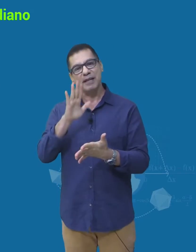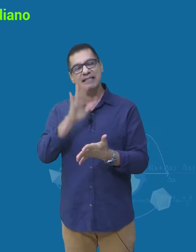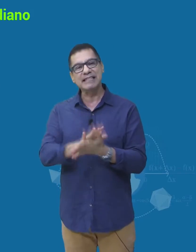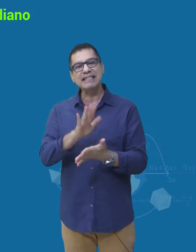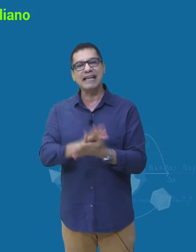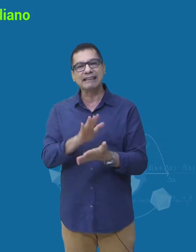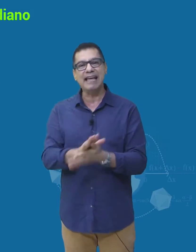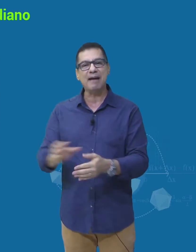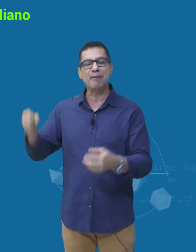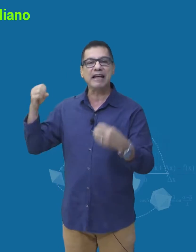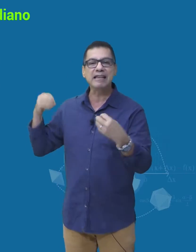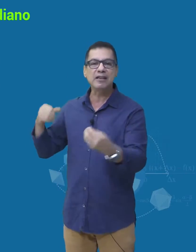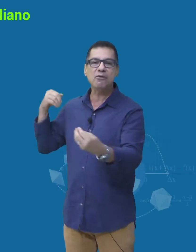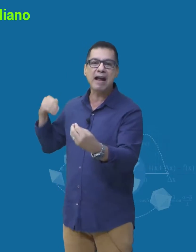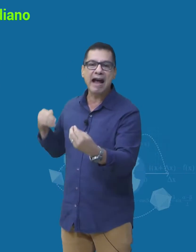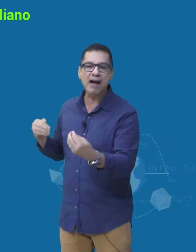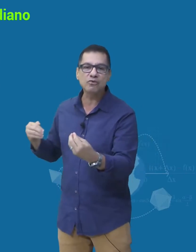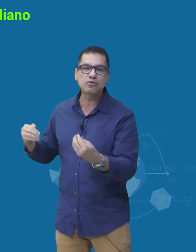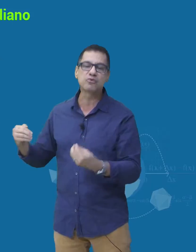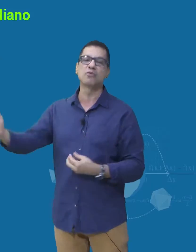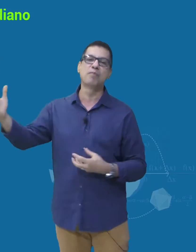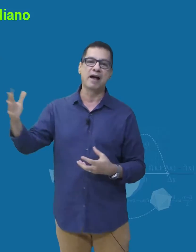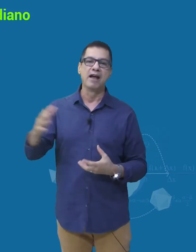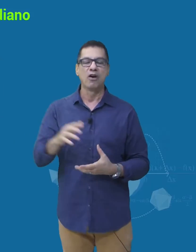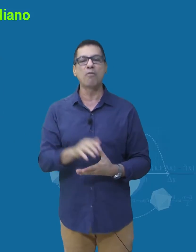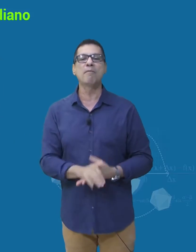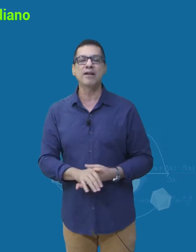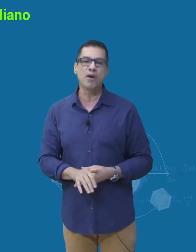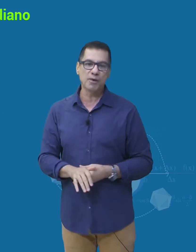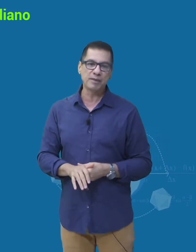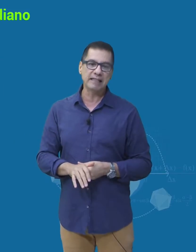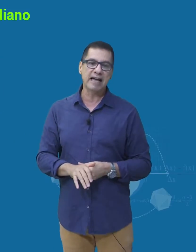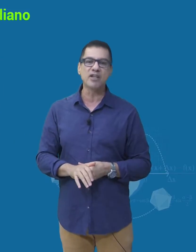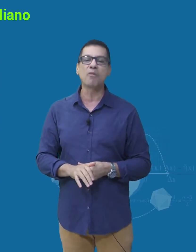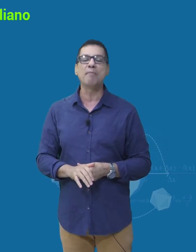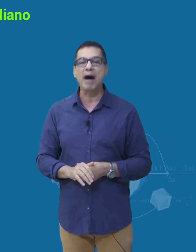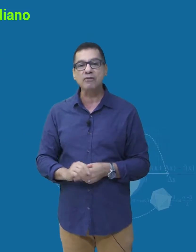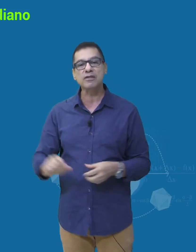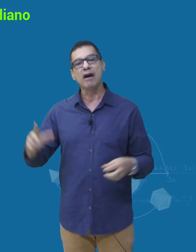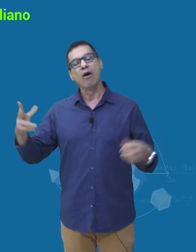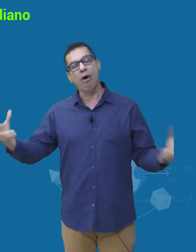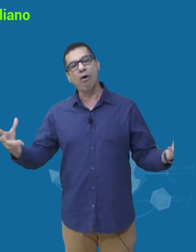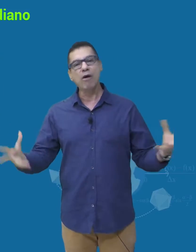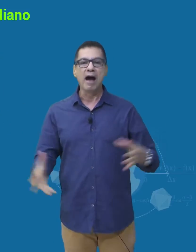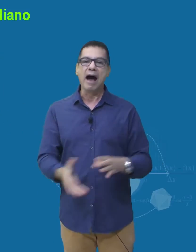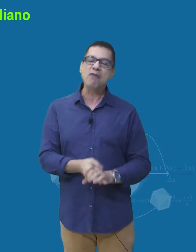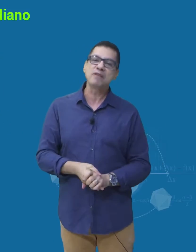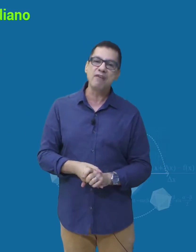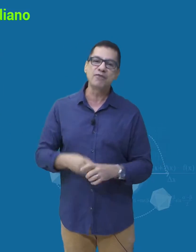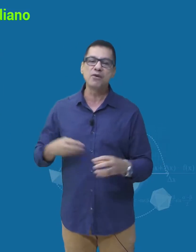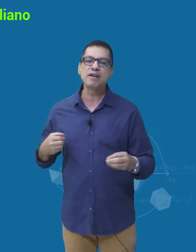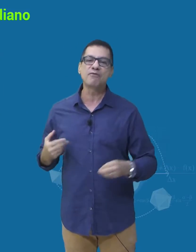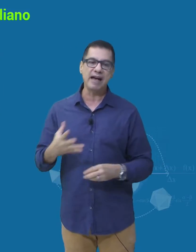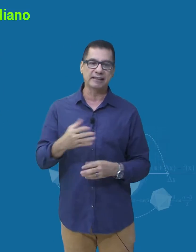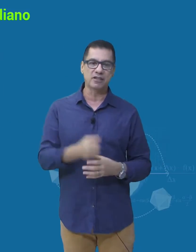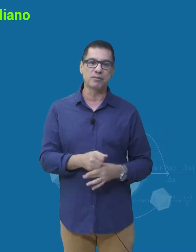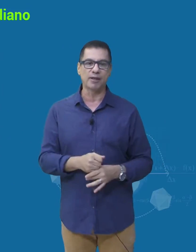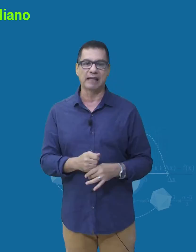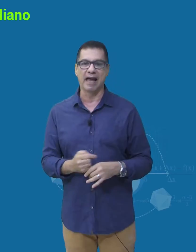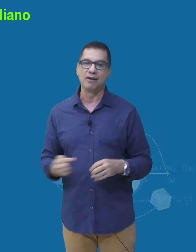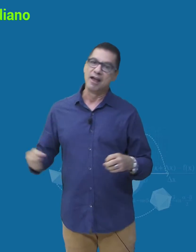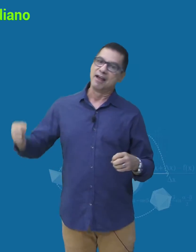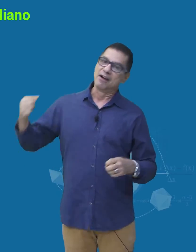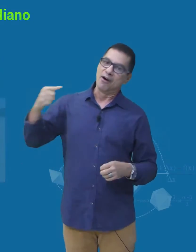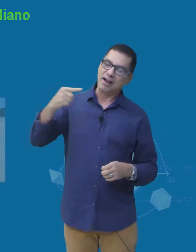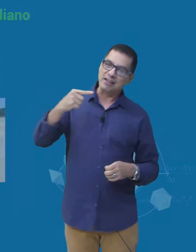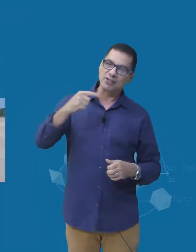se precisa ter para que o carro suba com uma maior propriedade a uma balsa ou a um navio que vá